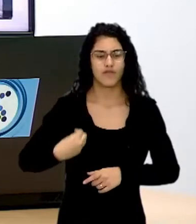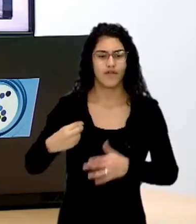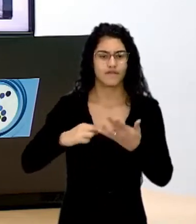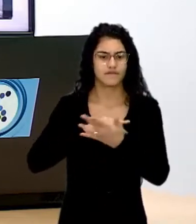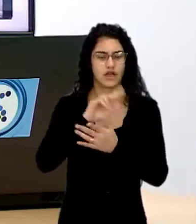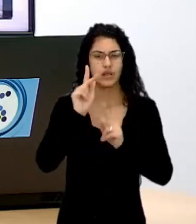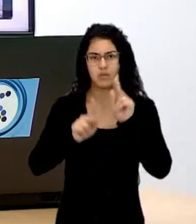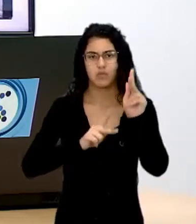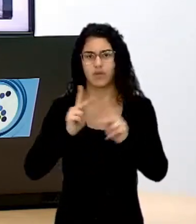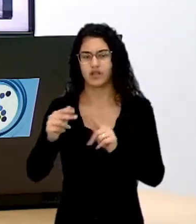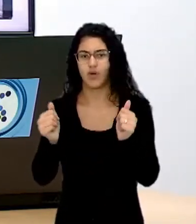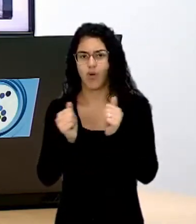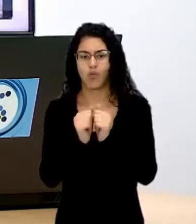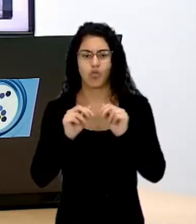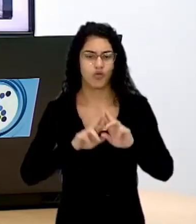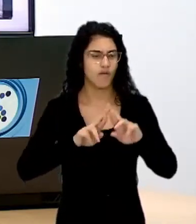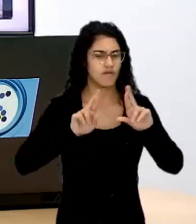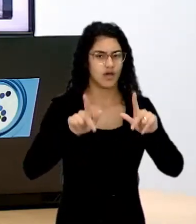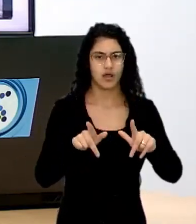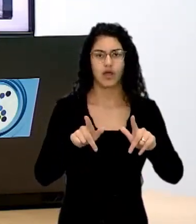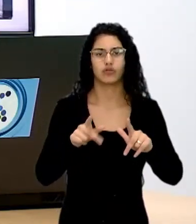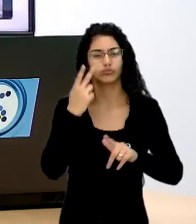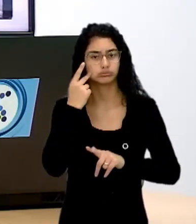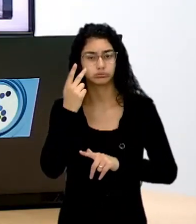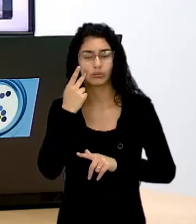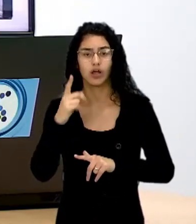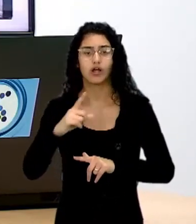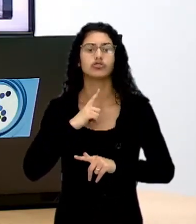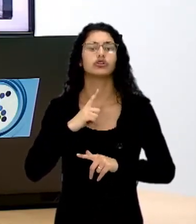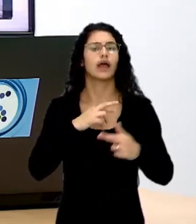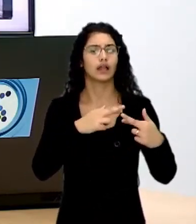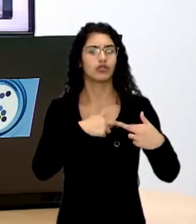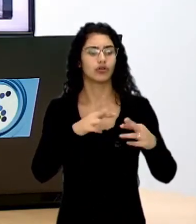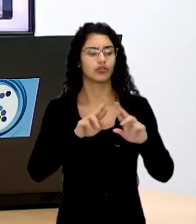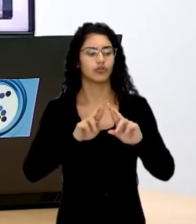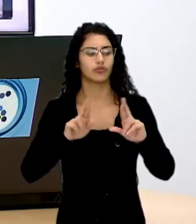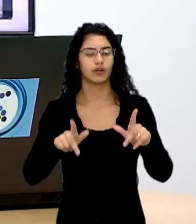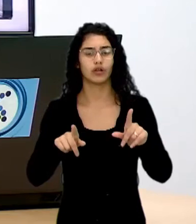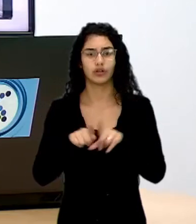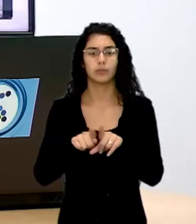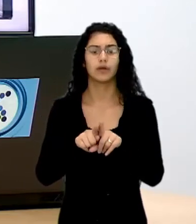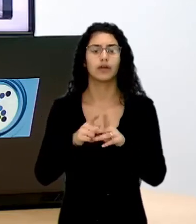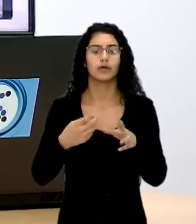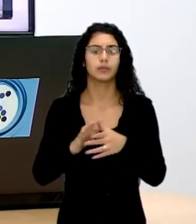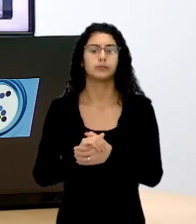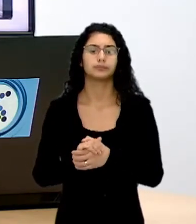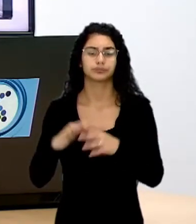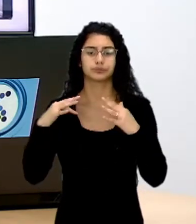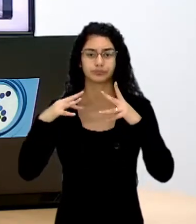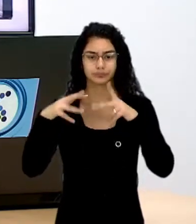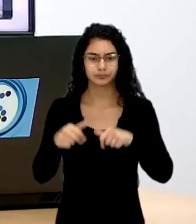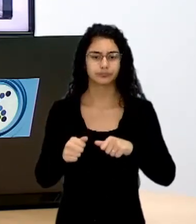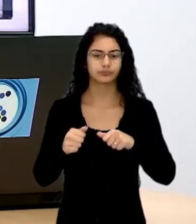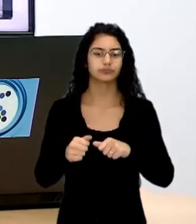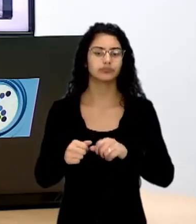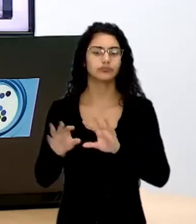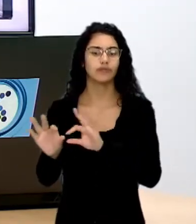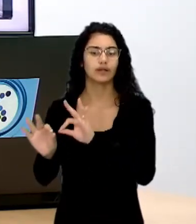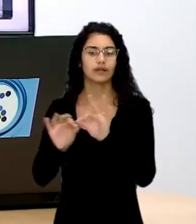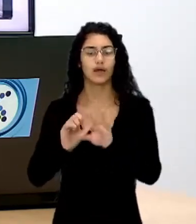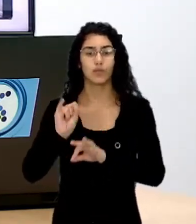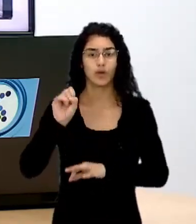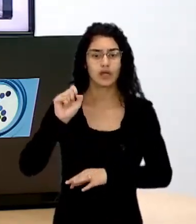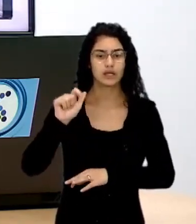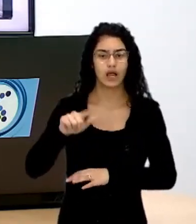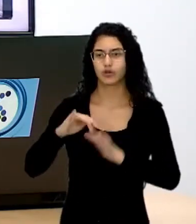diversas populações diferentes lá, as pessoas tinham religiões diferentes, às vezes fica com a impressão, todo mundo segue o Islã lá, todo